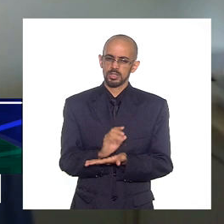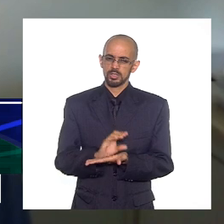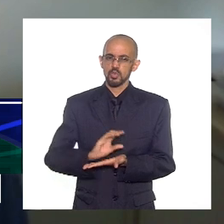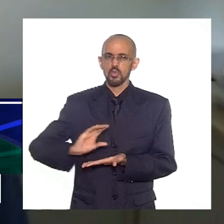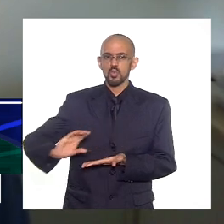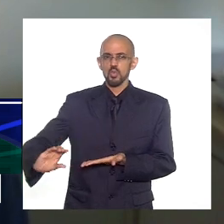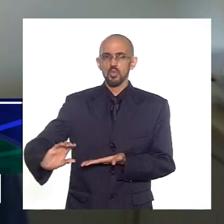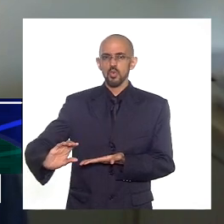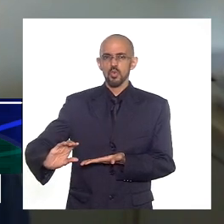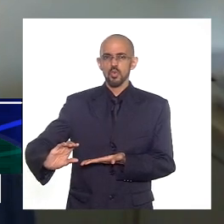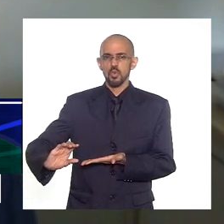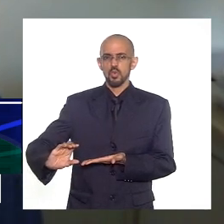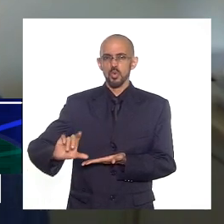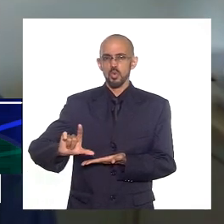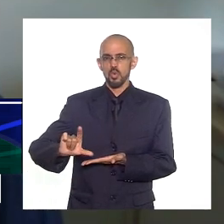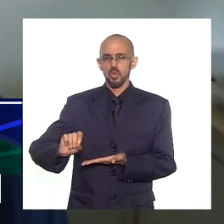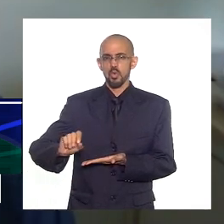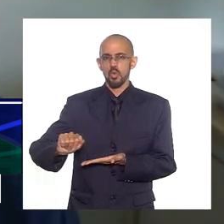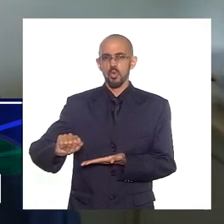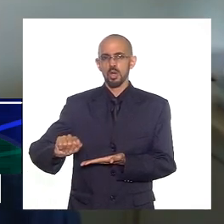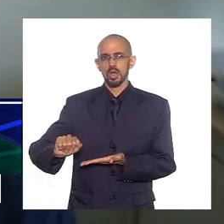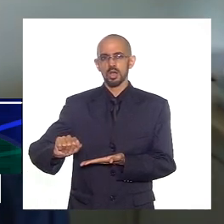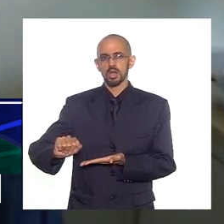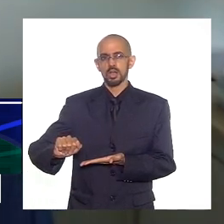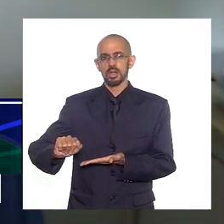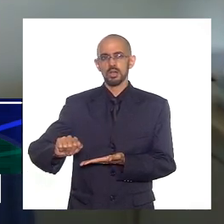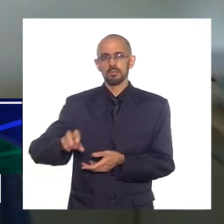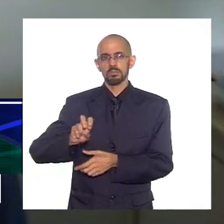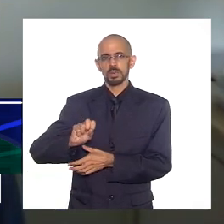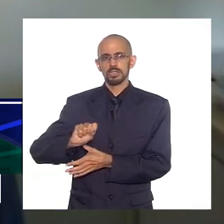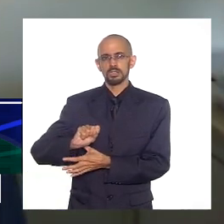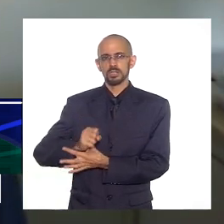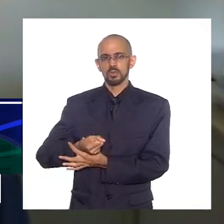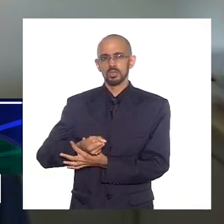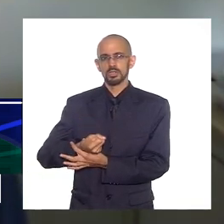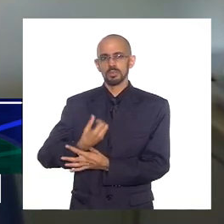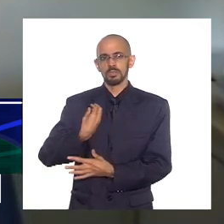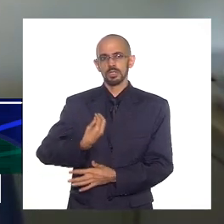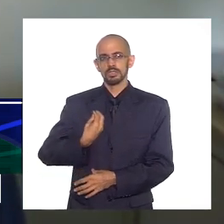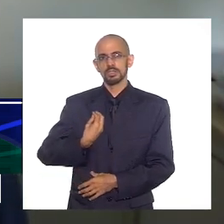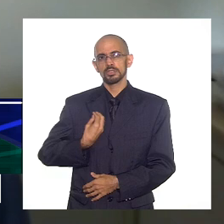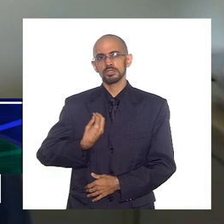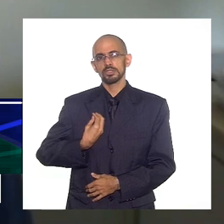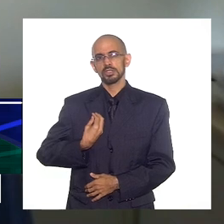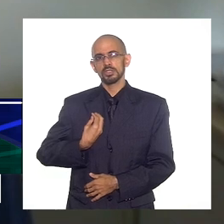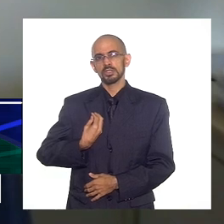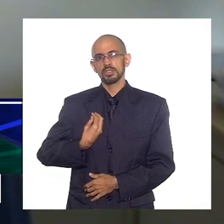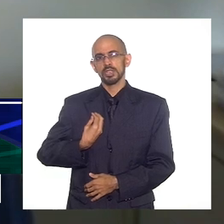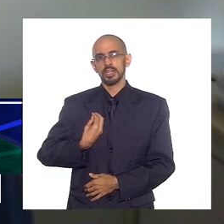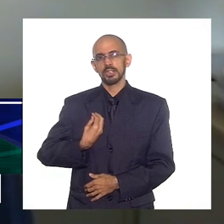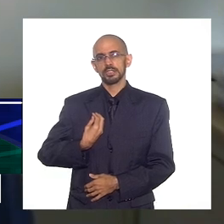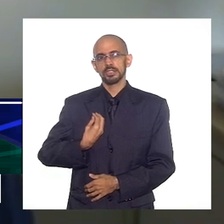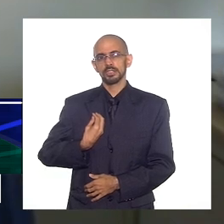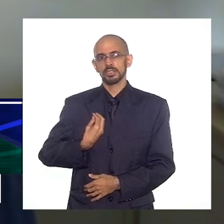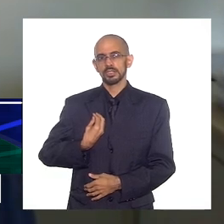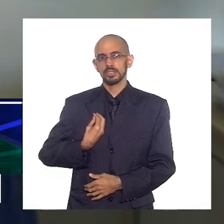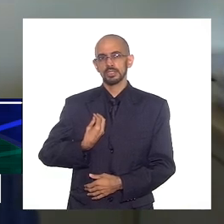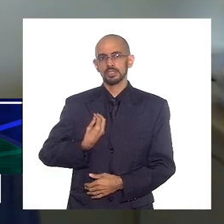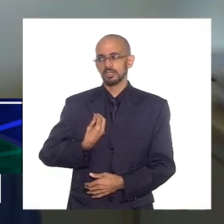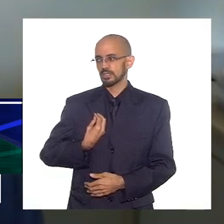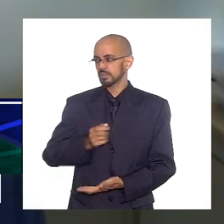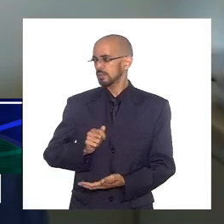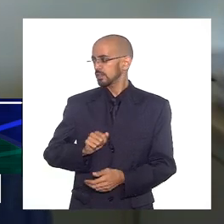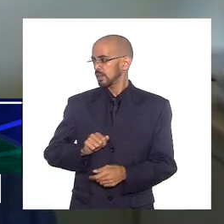recursos na LOA para a segurança presente, sempre foi para eles combaterem a